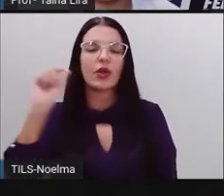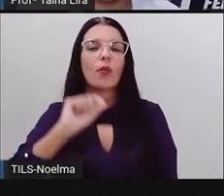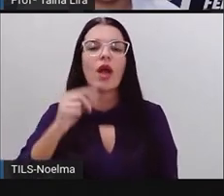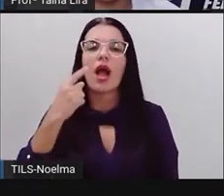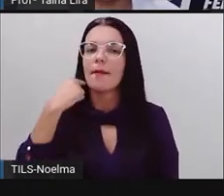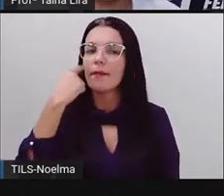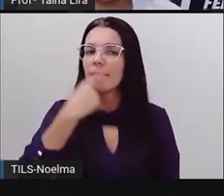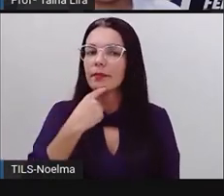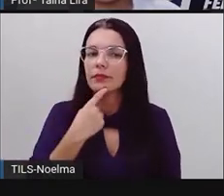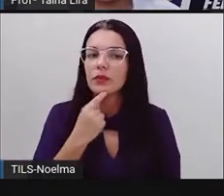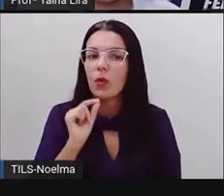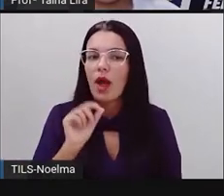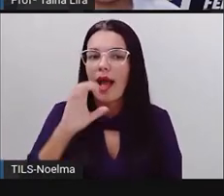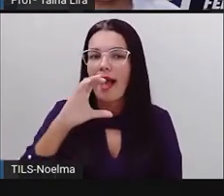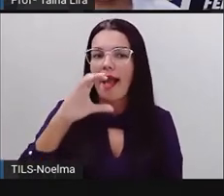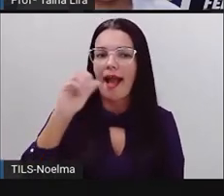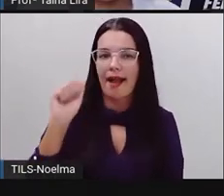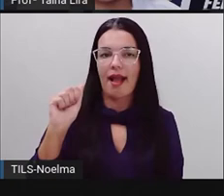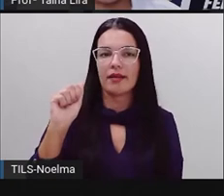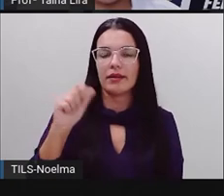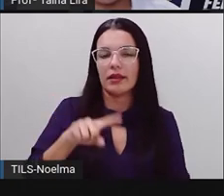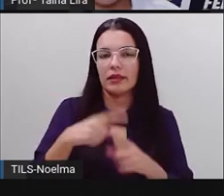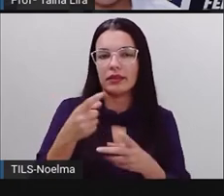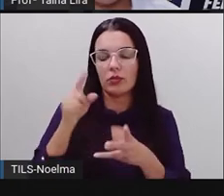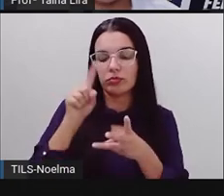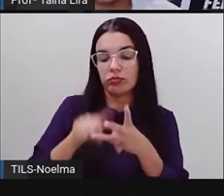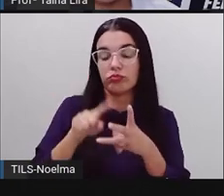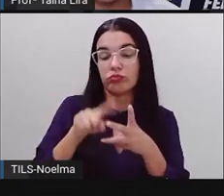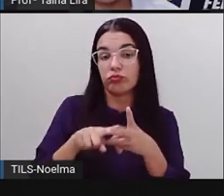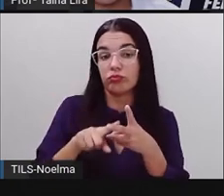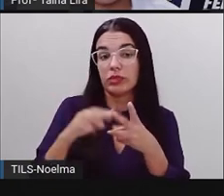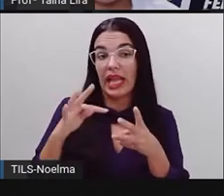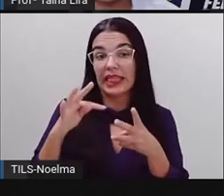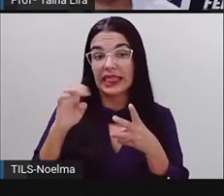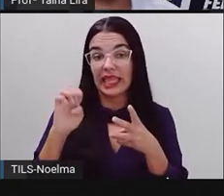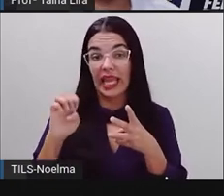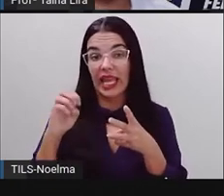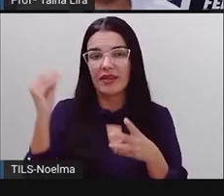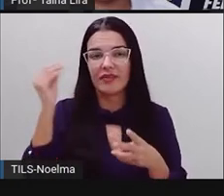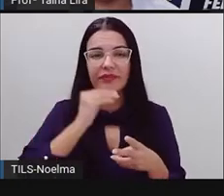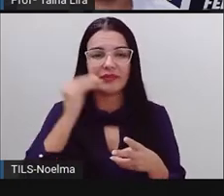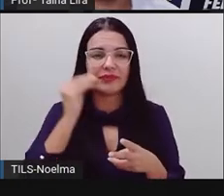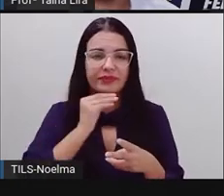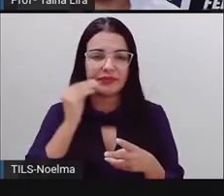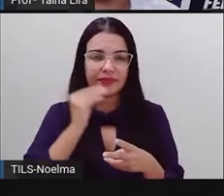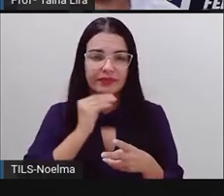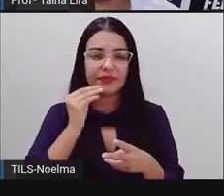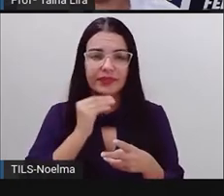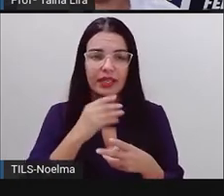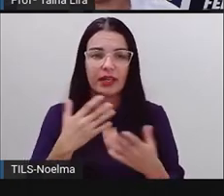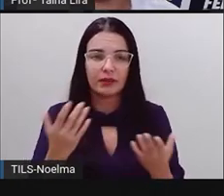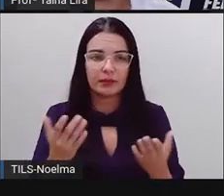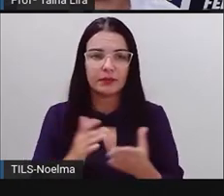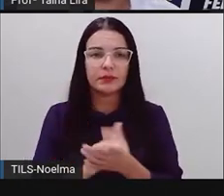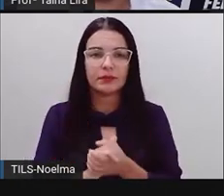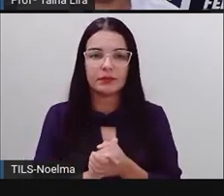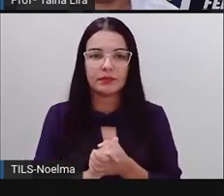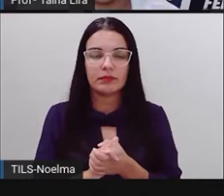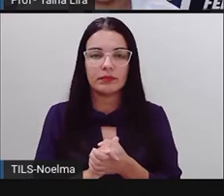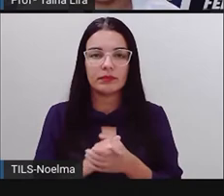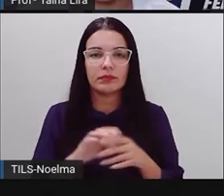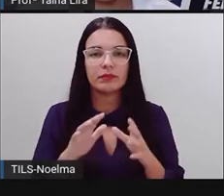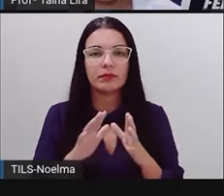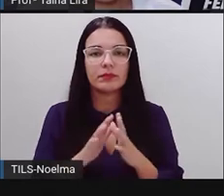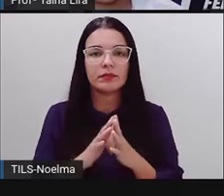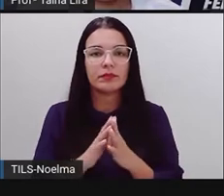demorou mais a minha boca ó é o k não é verdade então até aqui o tio é uma sílaba mais forte então eu